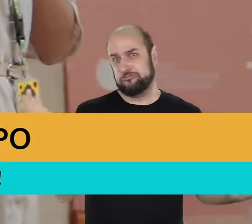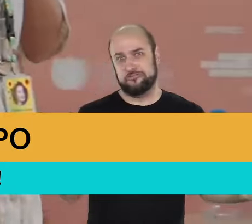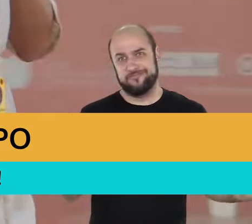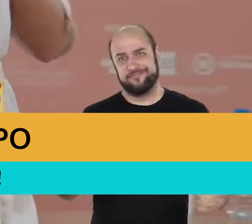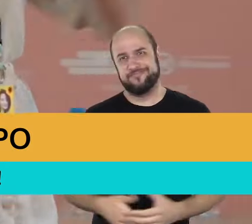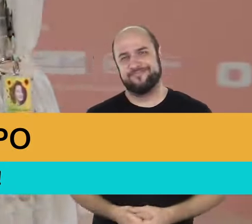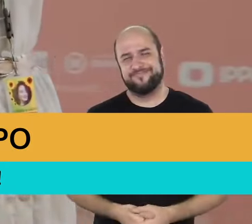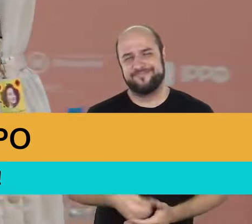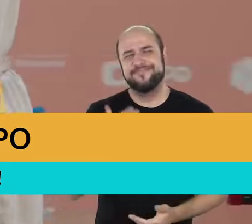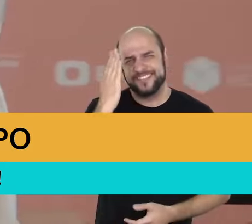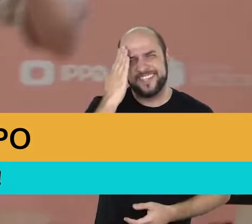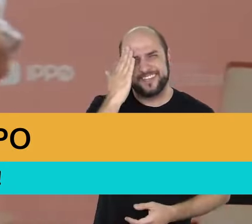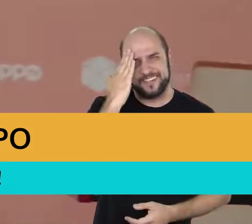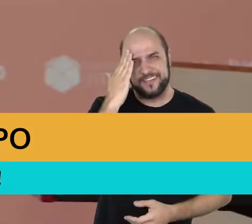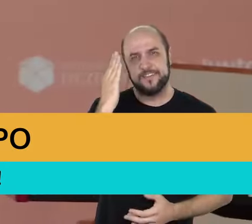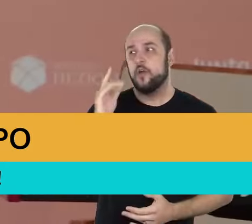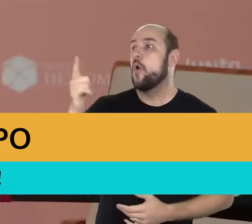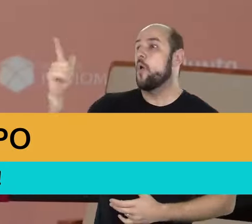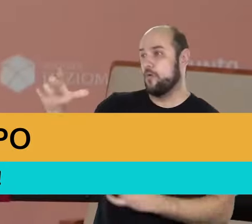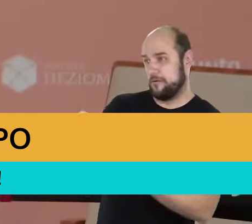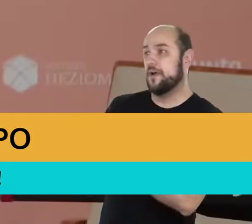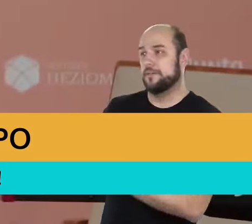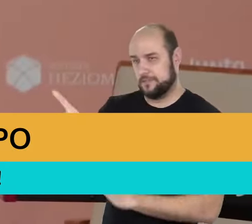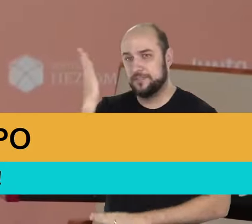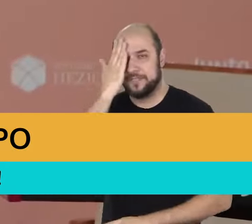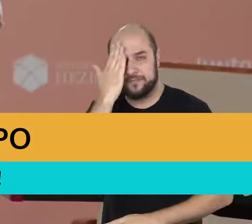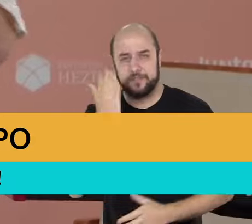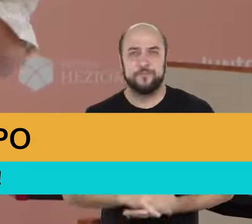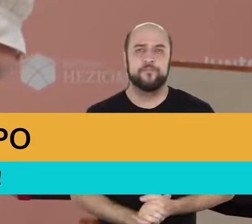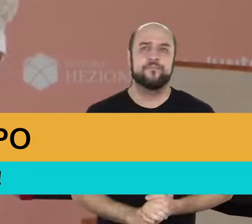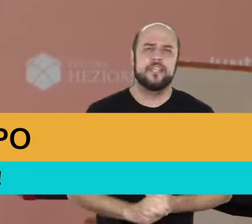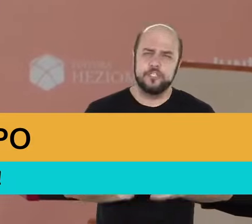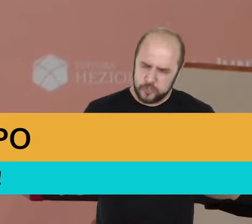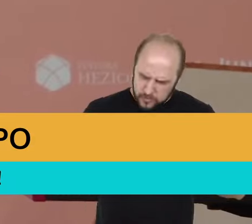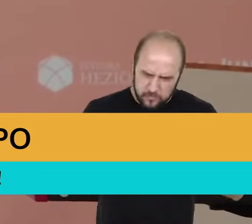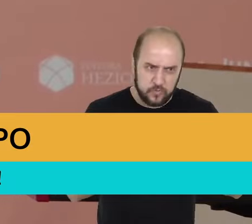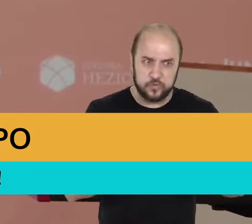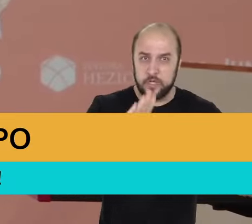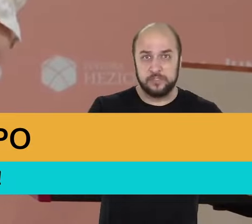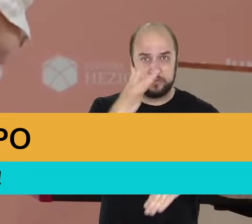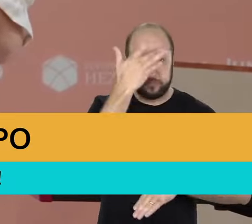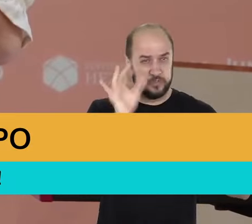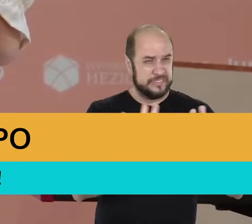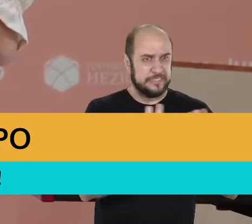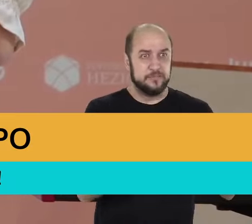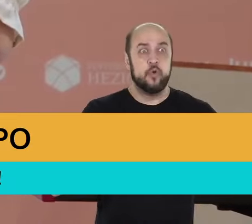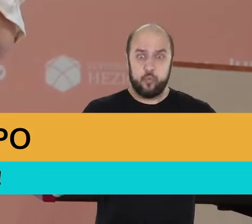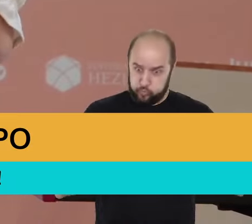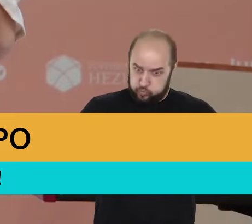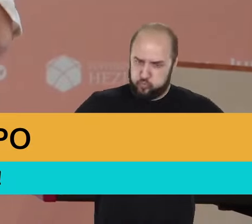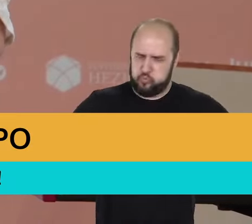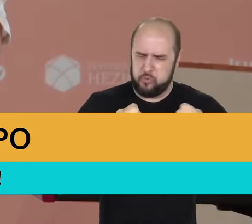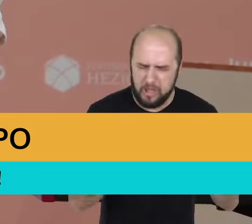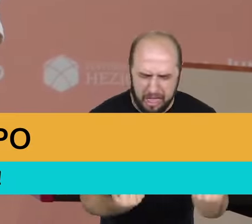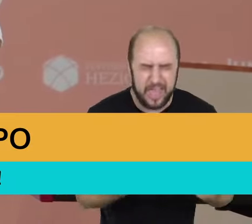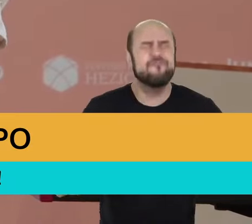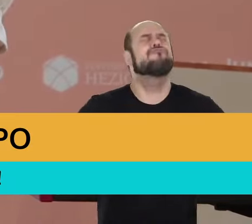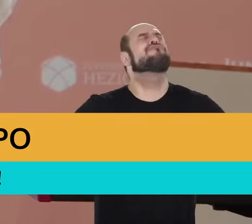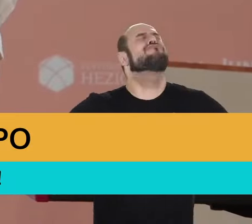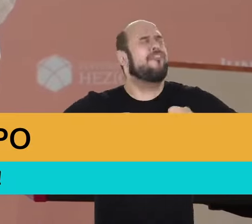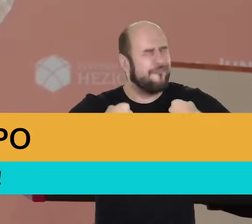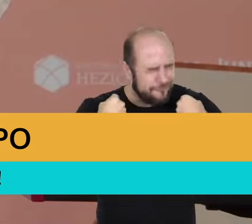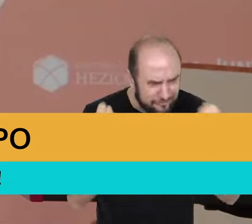Você entende? Ele é casado, ele sabe também como que é. A gente, é um esforço que para vocês às vezes é simples, para a gente é um esforço gigantesco